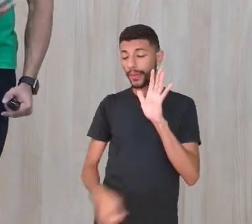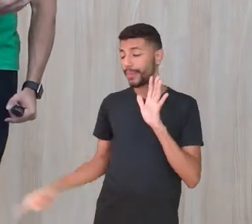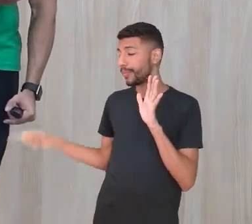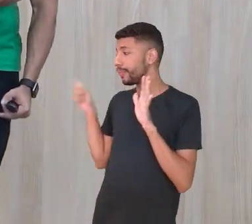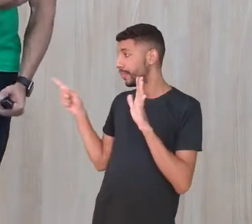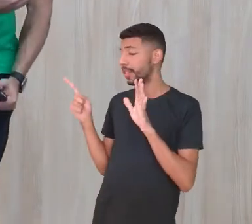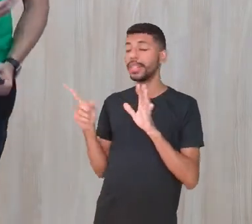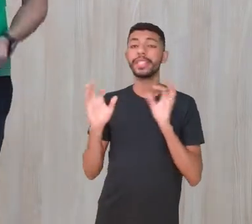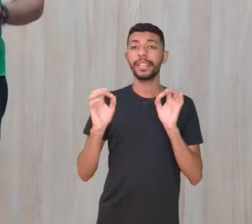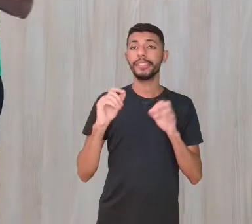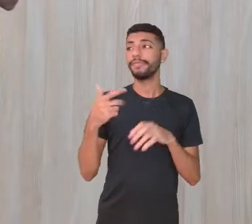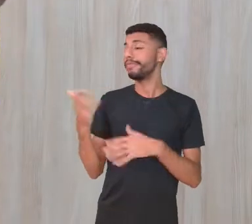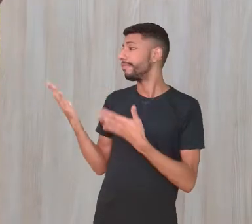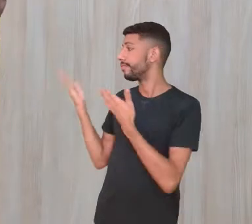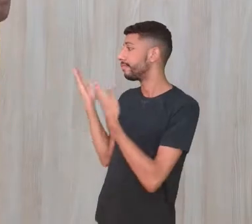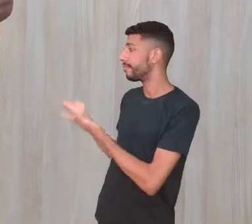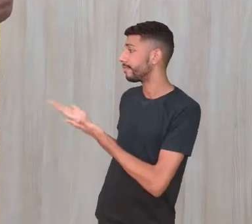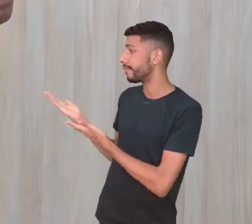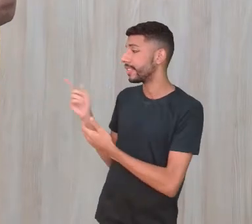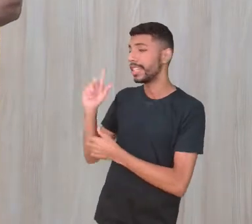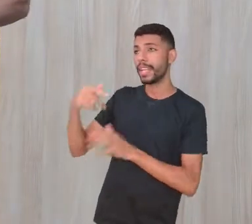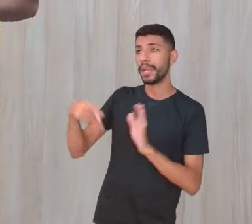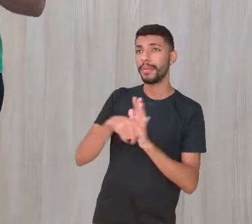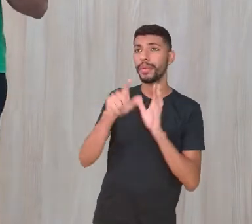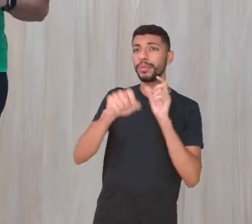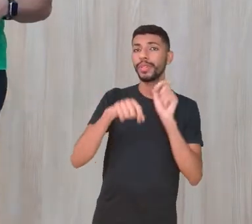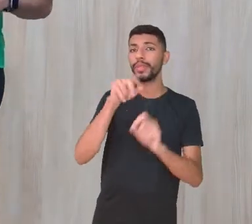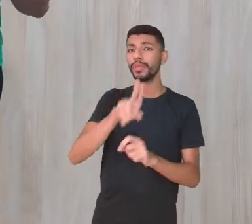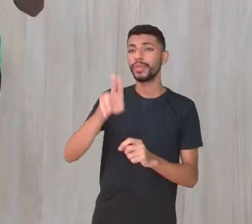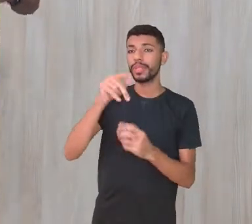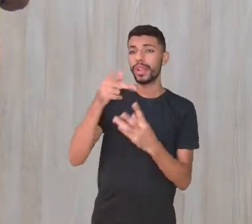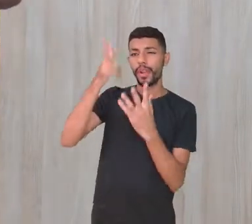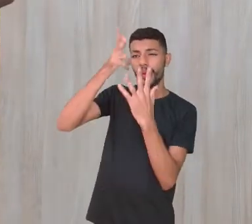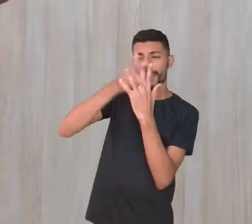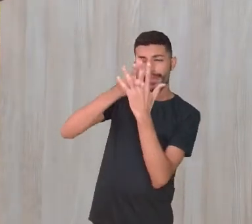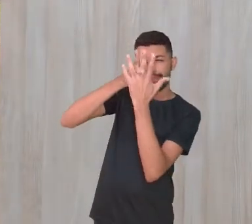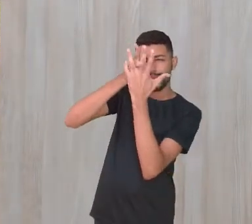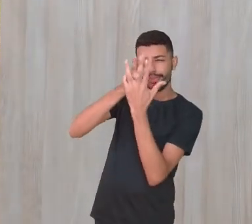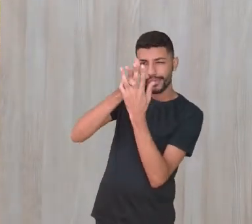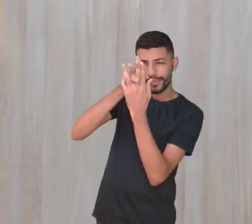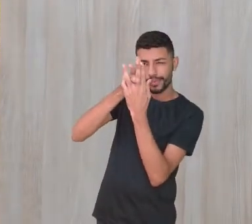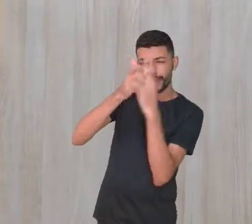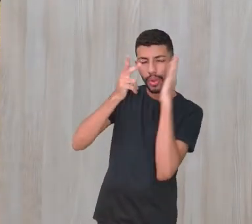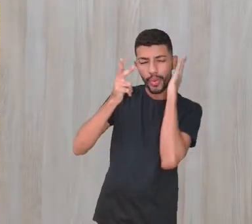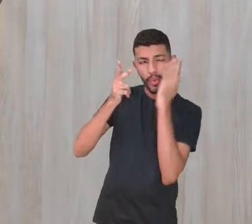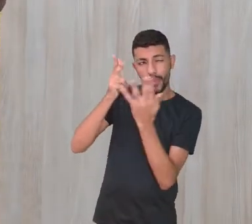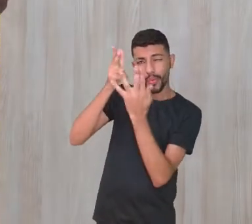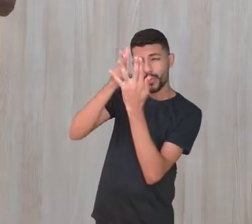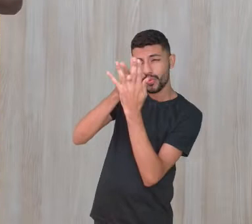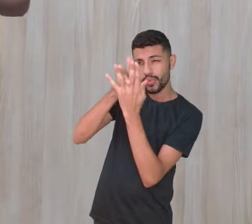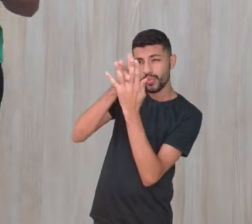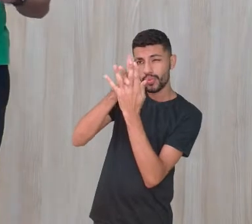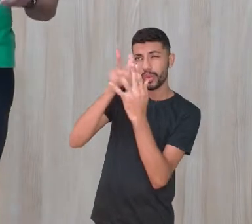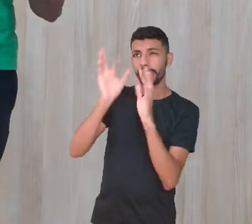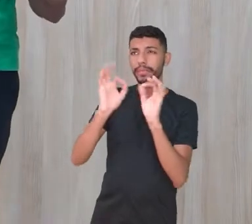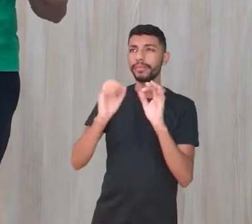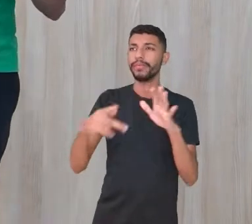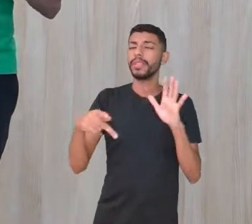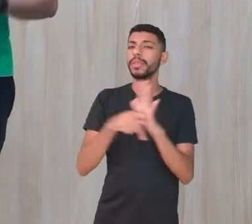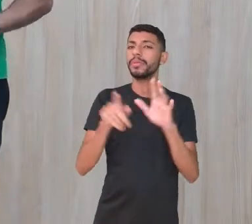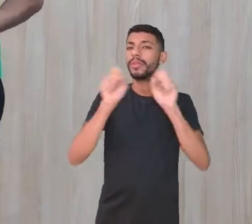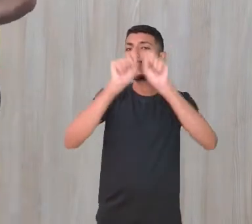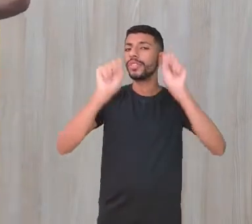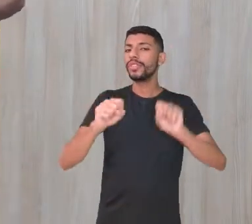esses QR Codes aí, você vai pegar o seu celular, vai abrir a câmera do seu celular, tá? E vai colocar no QR Code do seu